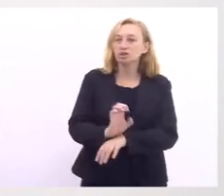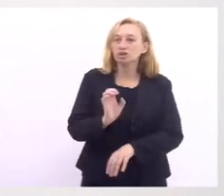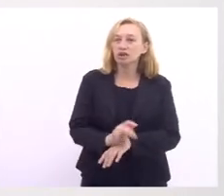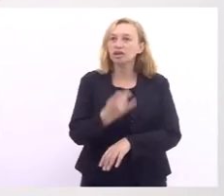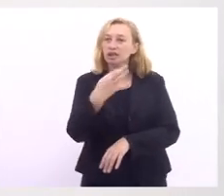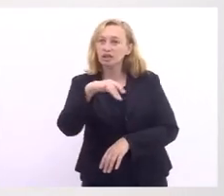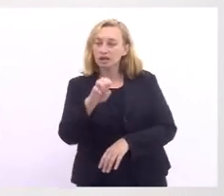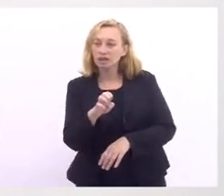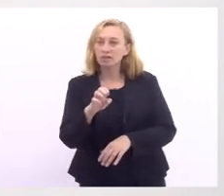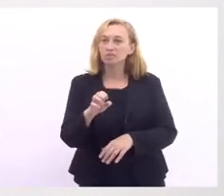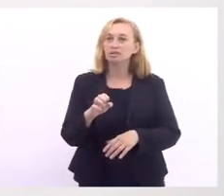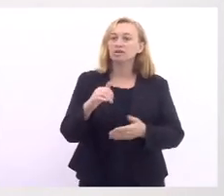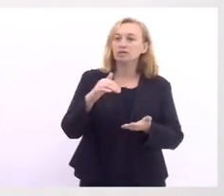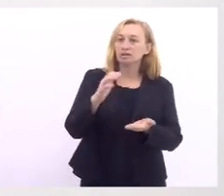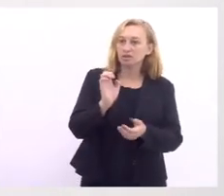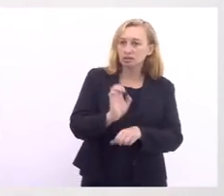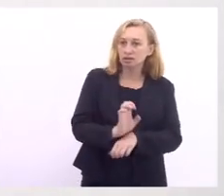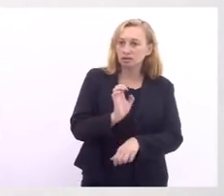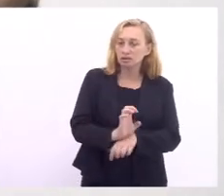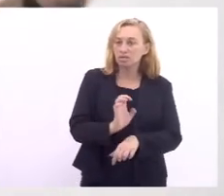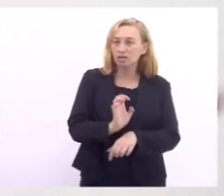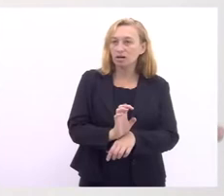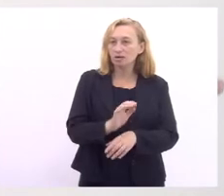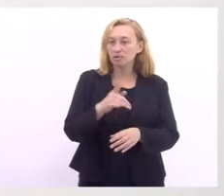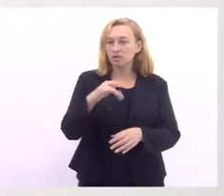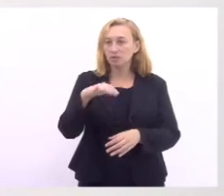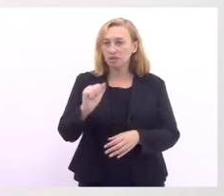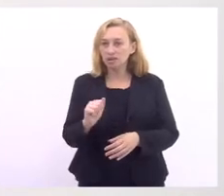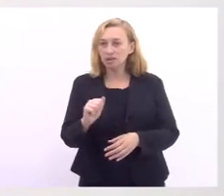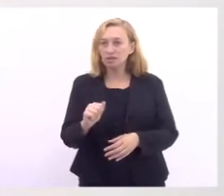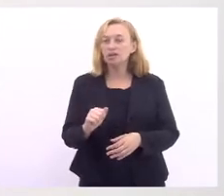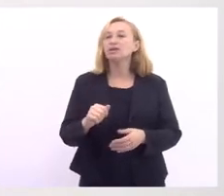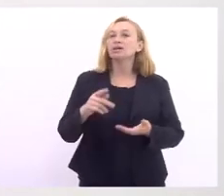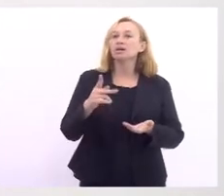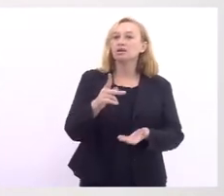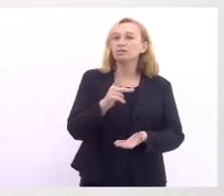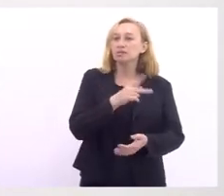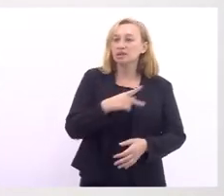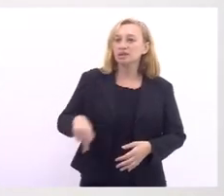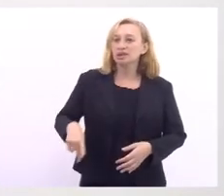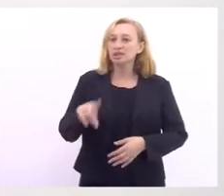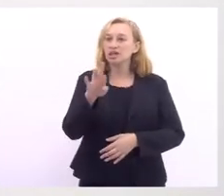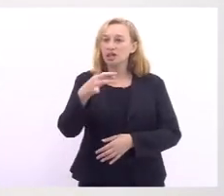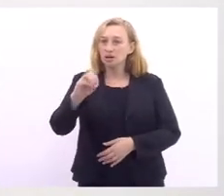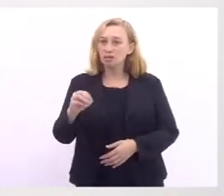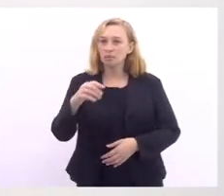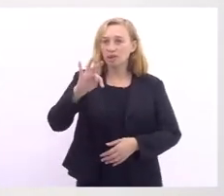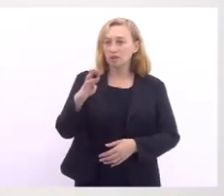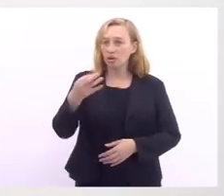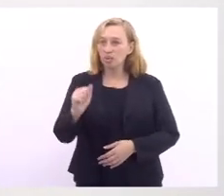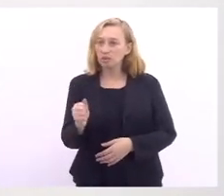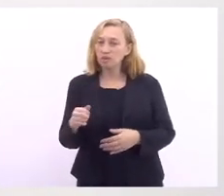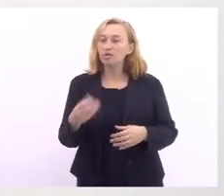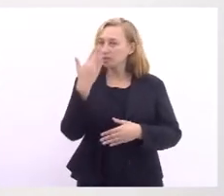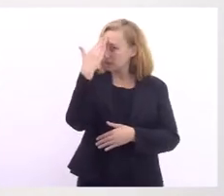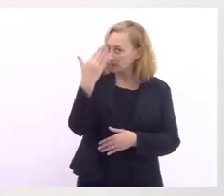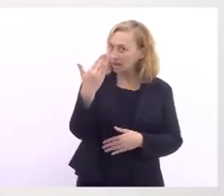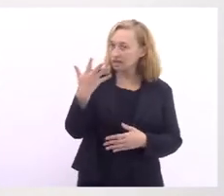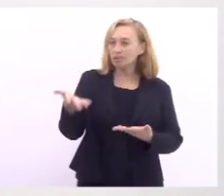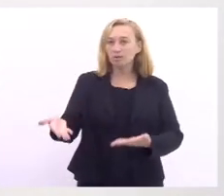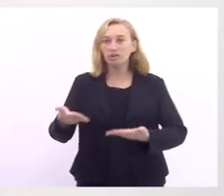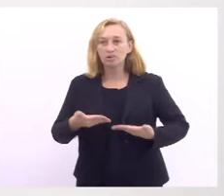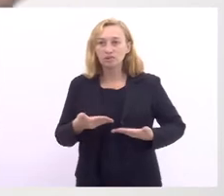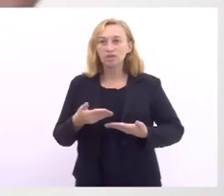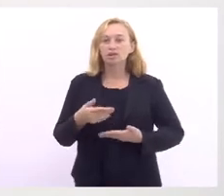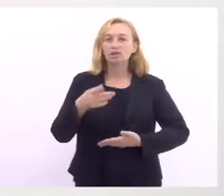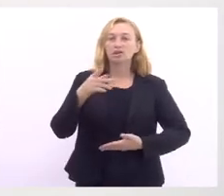integração Metropolitana ou a o Presidente do Instituto Rio Metrópole porque não então muito obrigado pelo convite